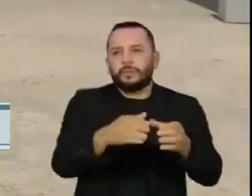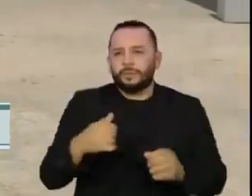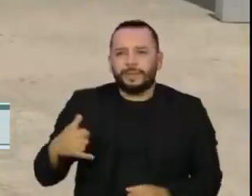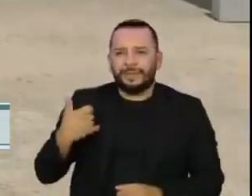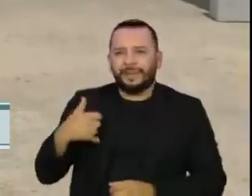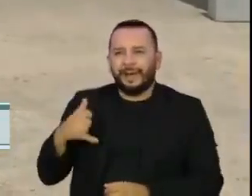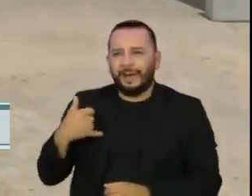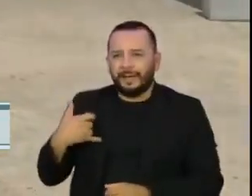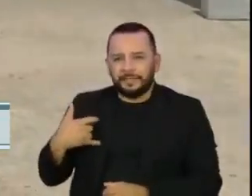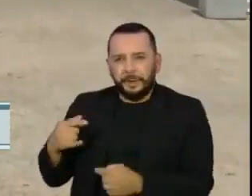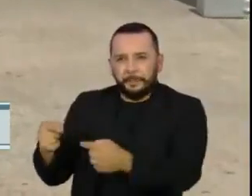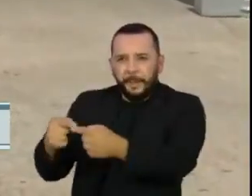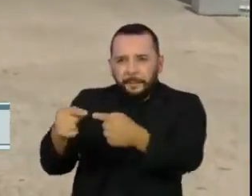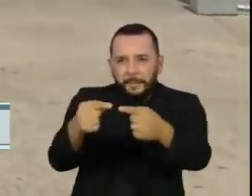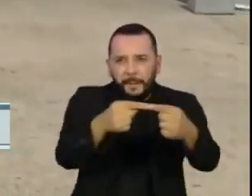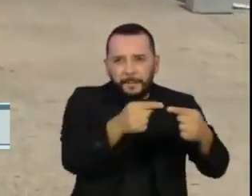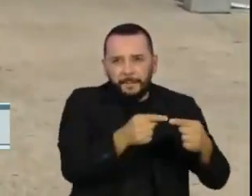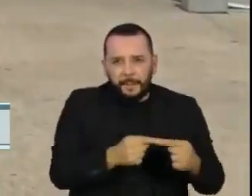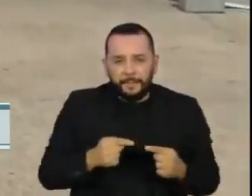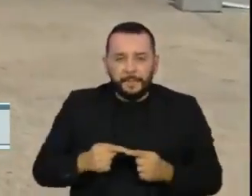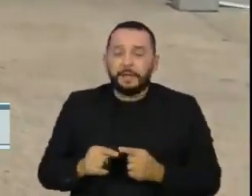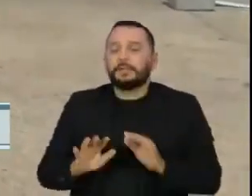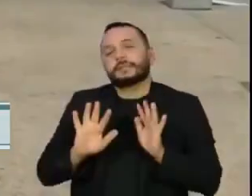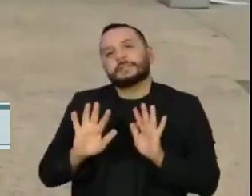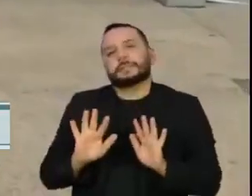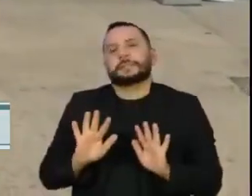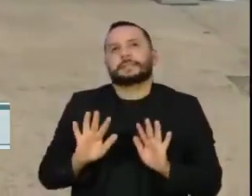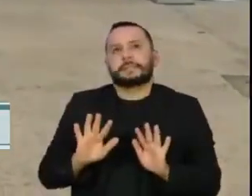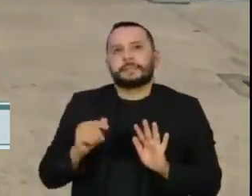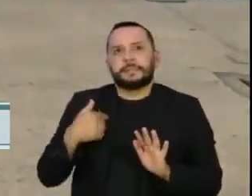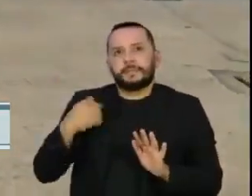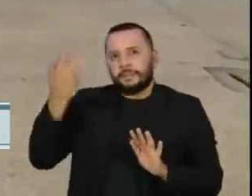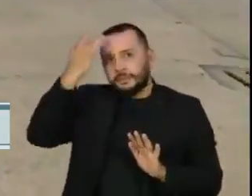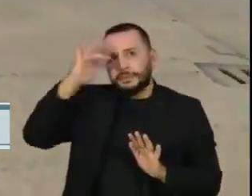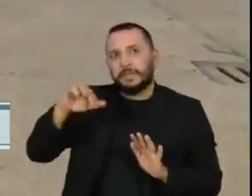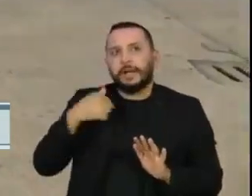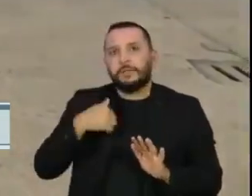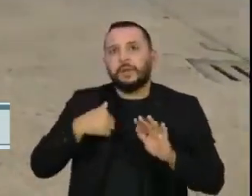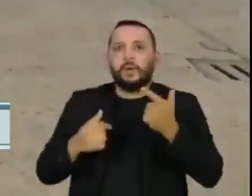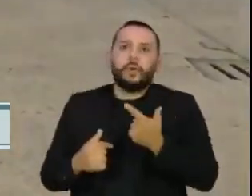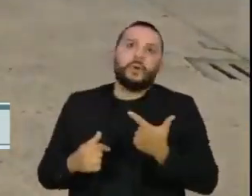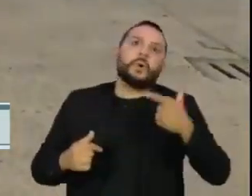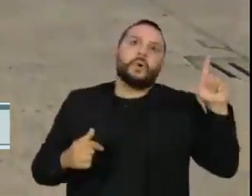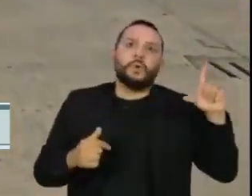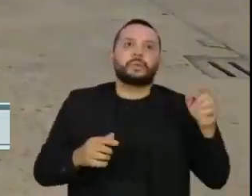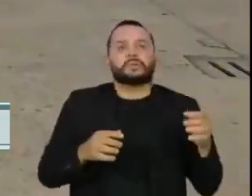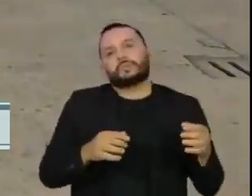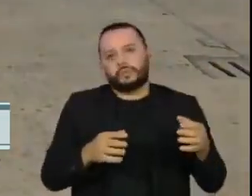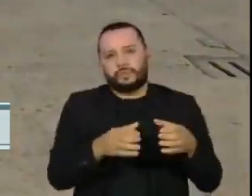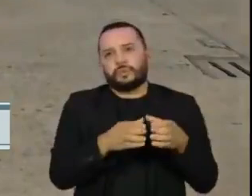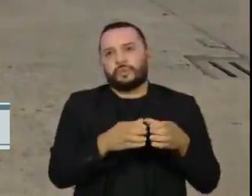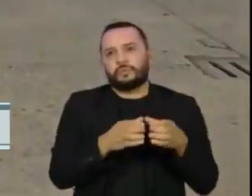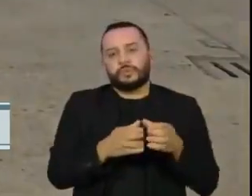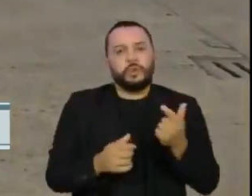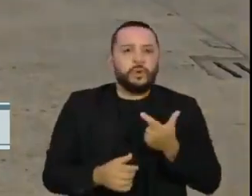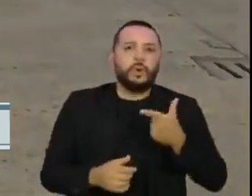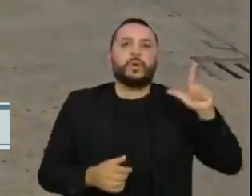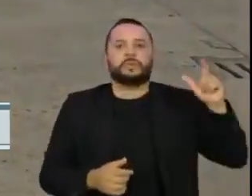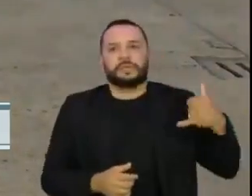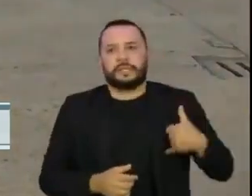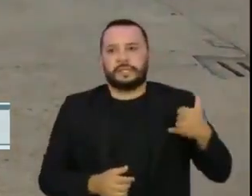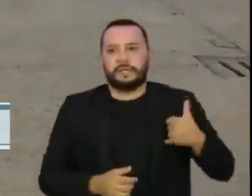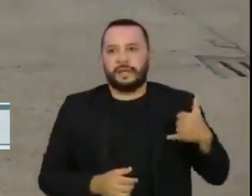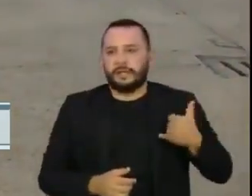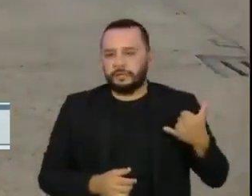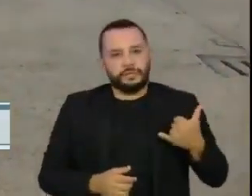citei anteriormente, não há nenhuma previsão para a vacinação de outros grupos ou faixas etárias. Há